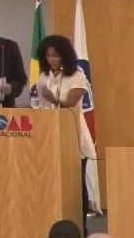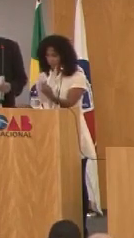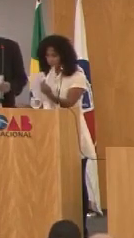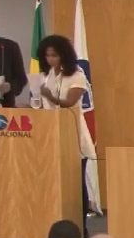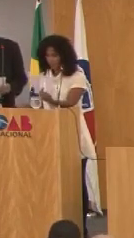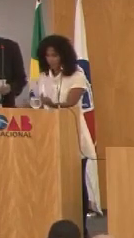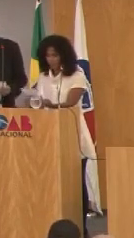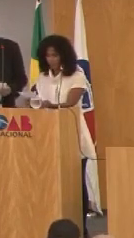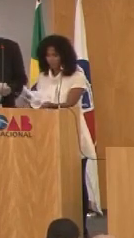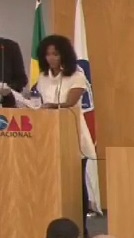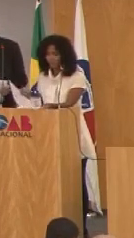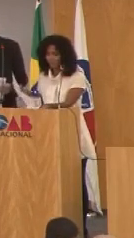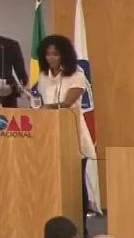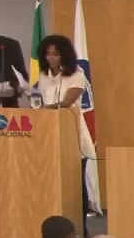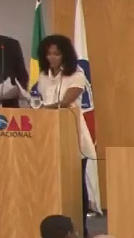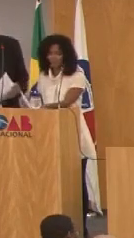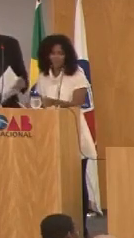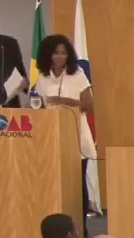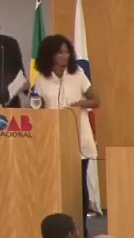portanto, meu chefe.